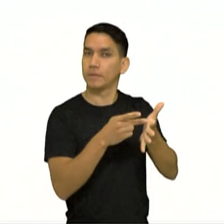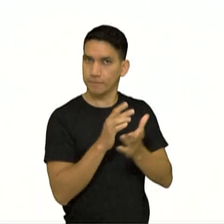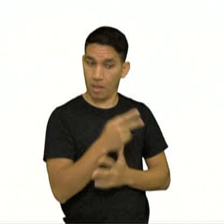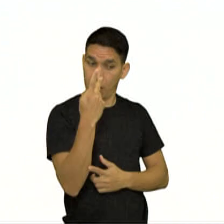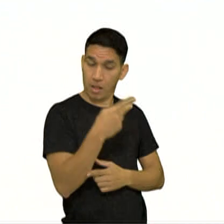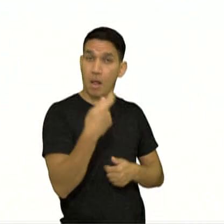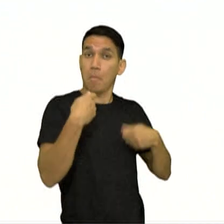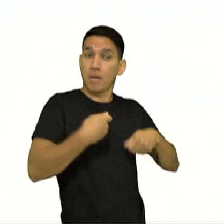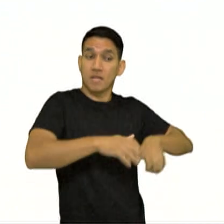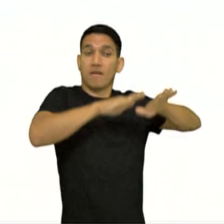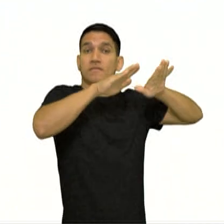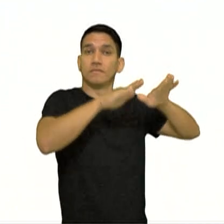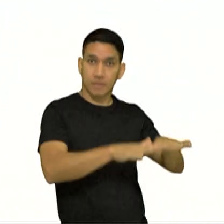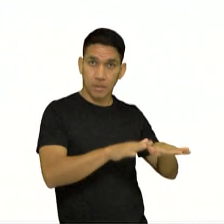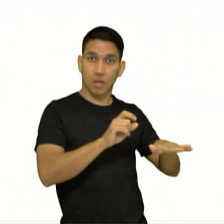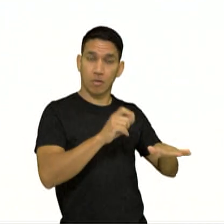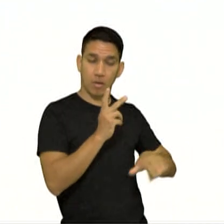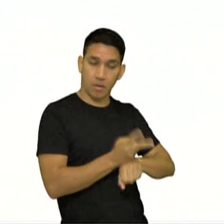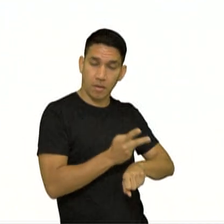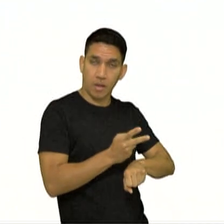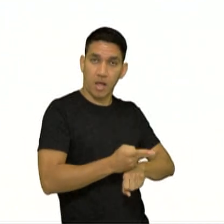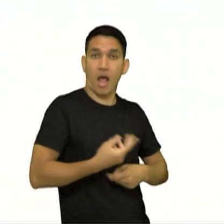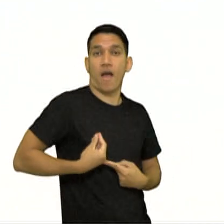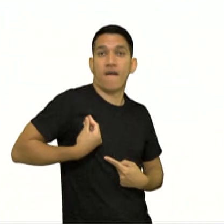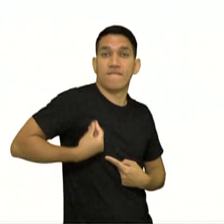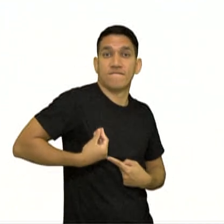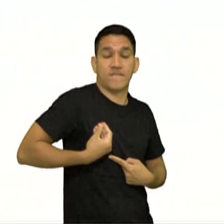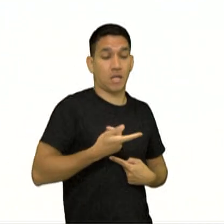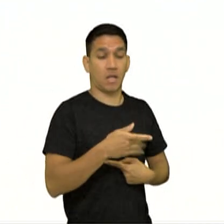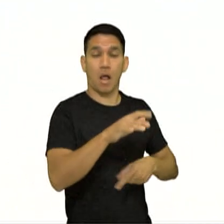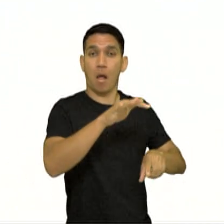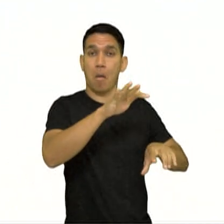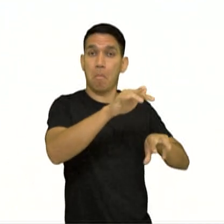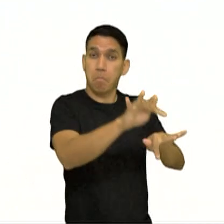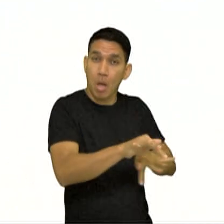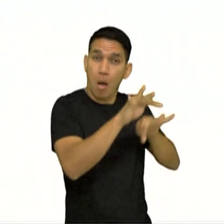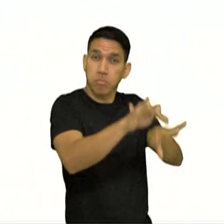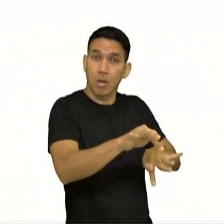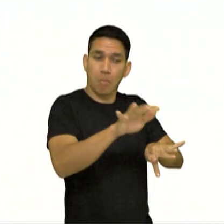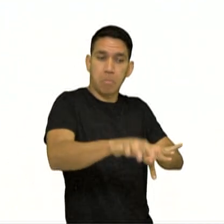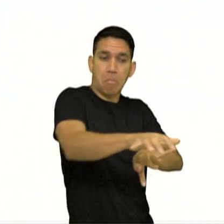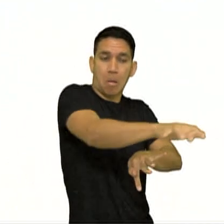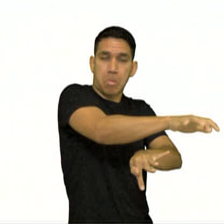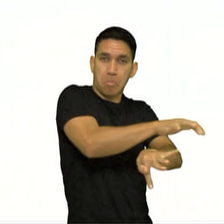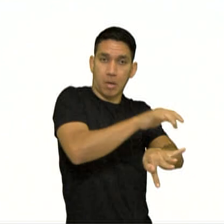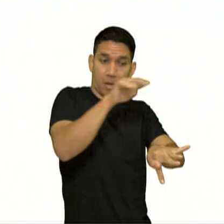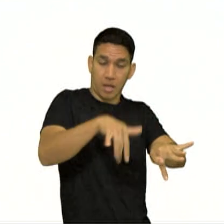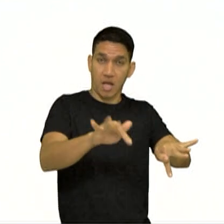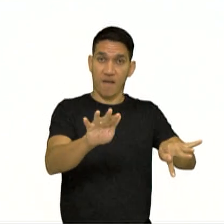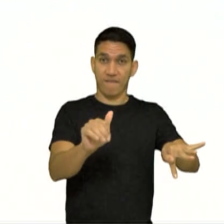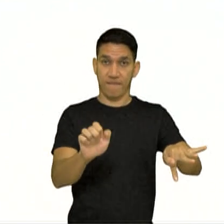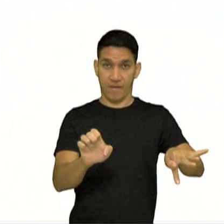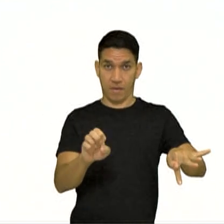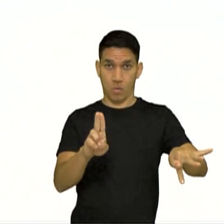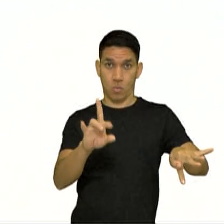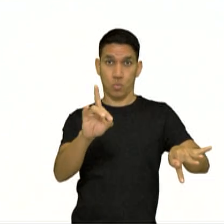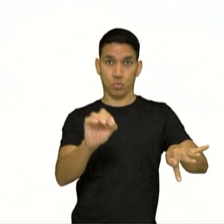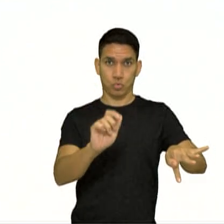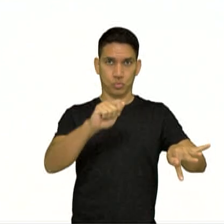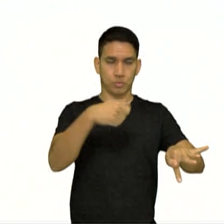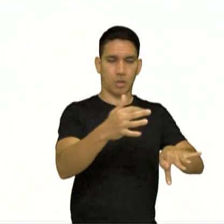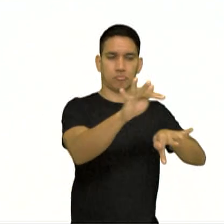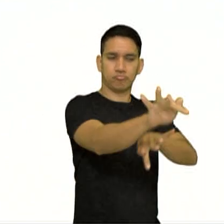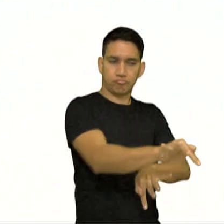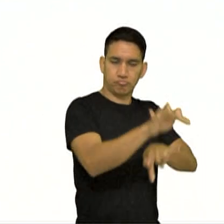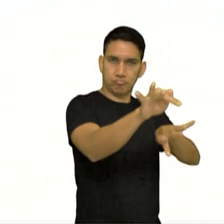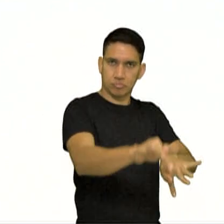deveria permanecer toda a vida naquele feudo, naquela porção de terra. Isso é um feudo, né? Mesmo com a morte